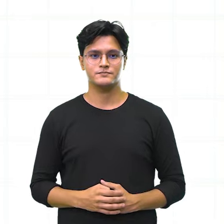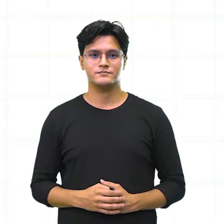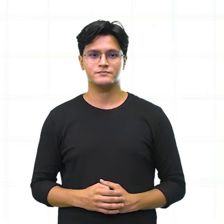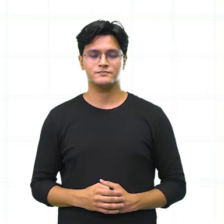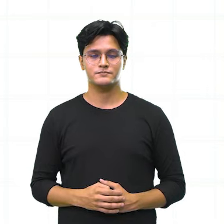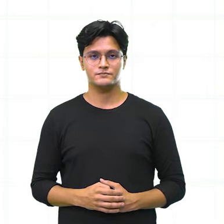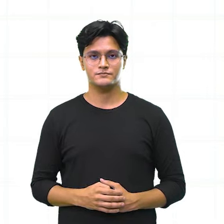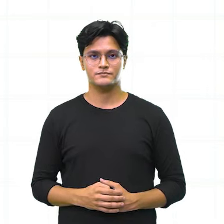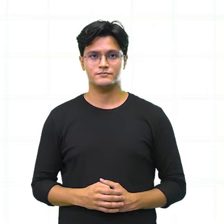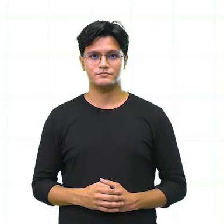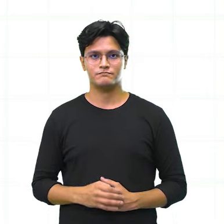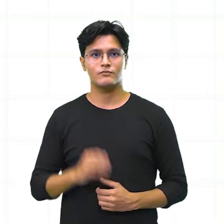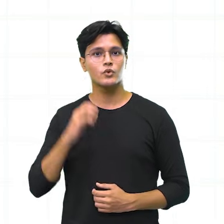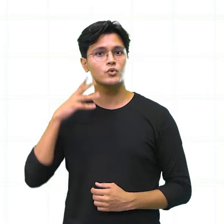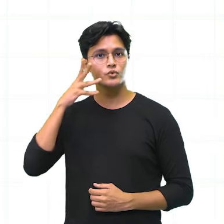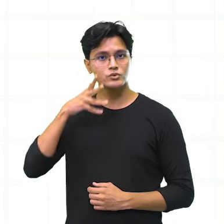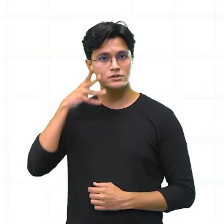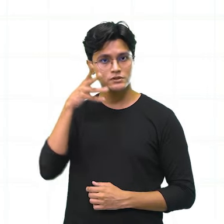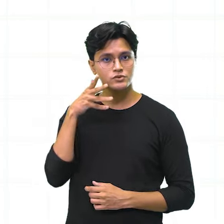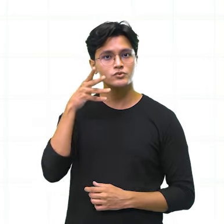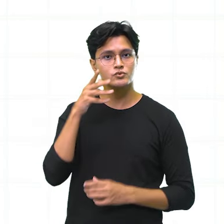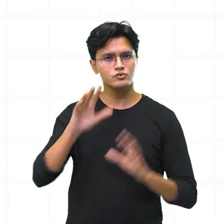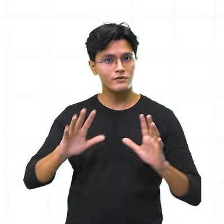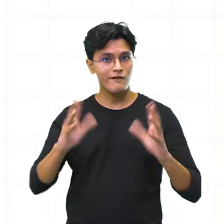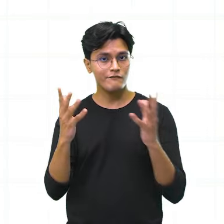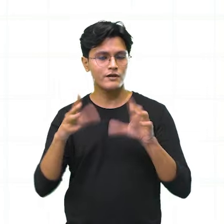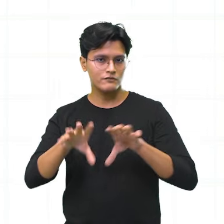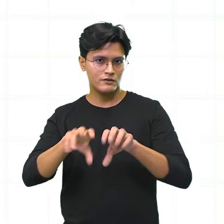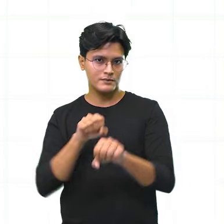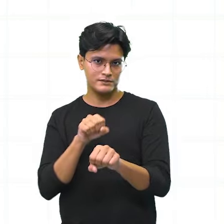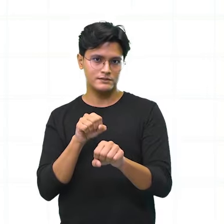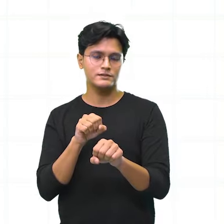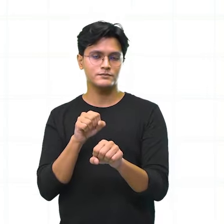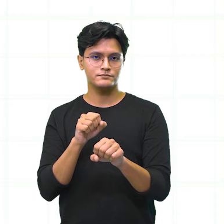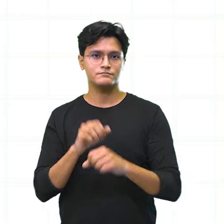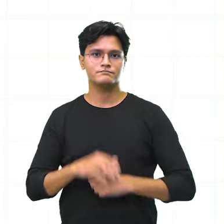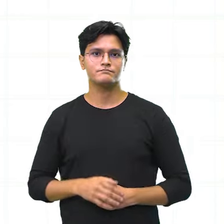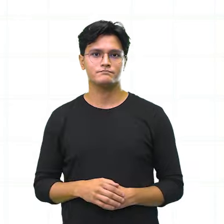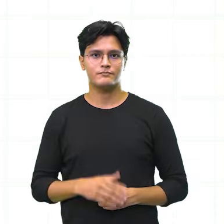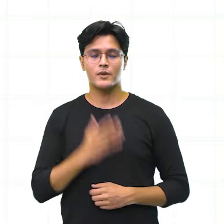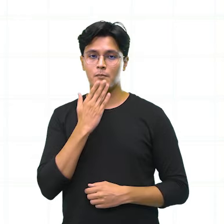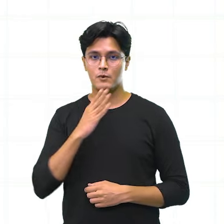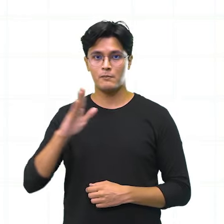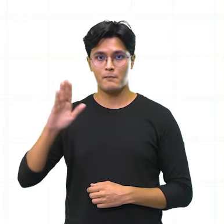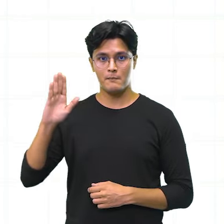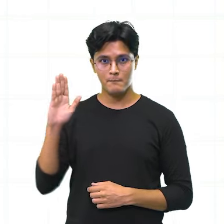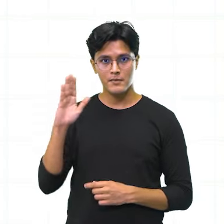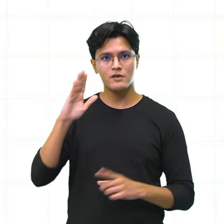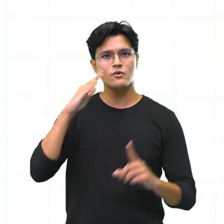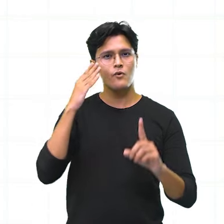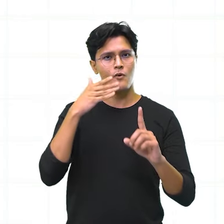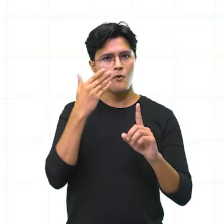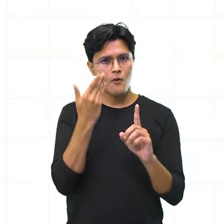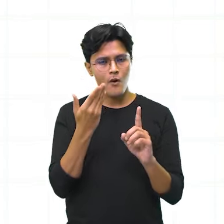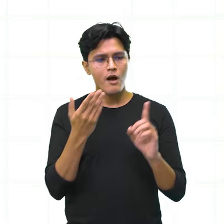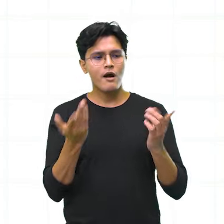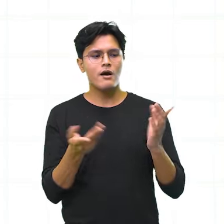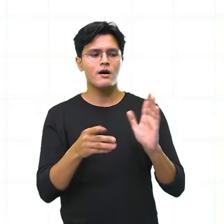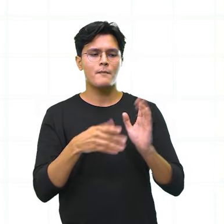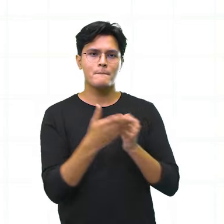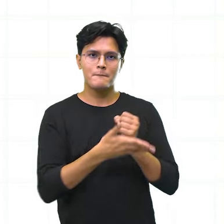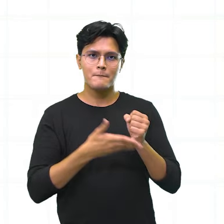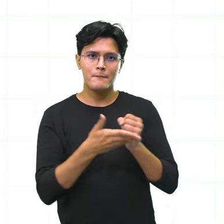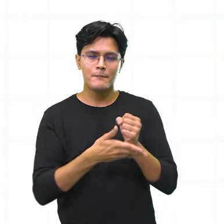Olha aí, ó, num discurso de formatura, né? Olha só. Prometo honrar os princípios inerentes aos